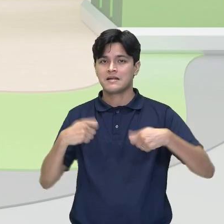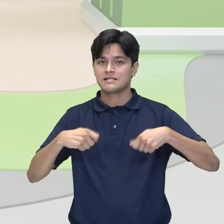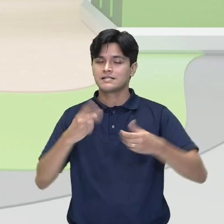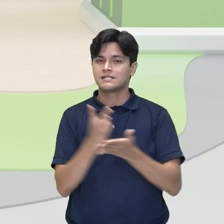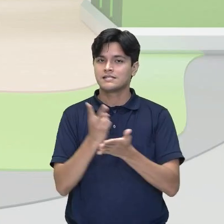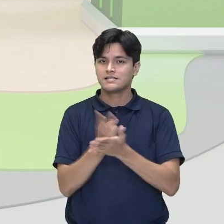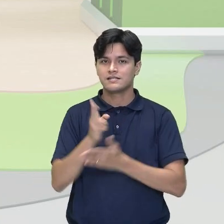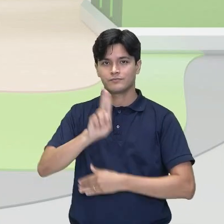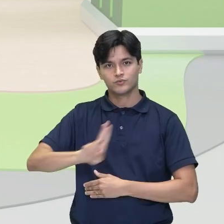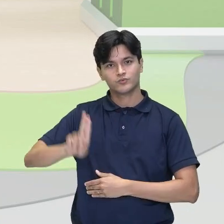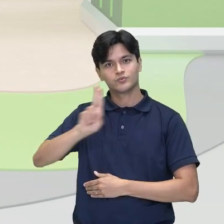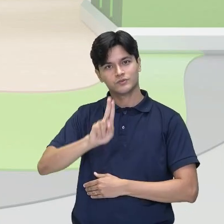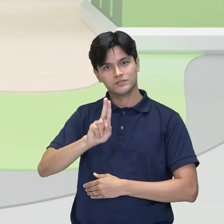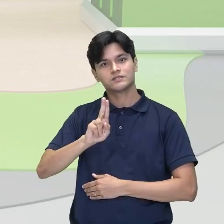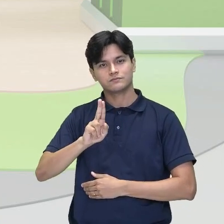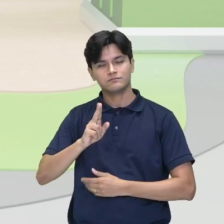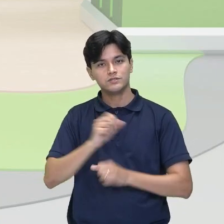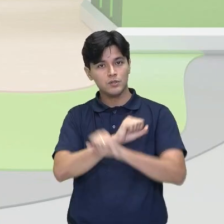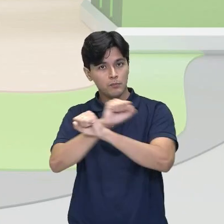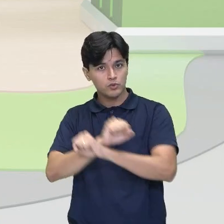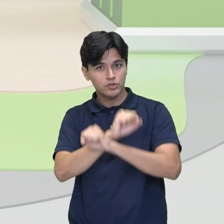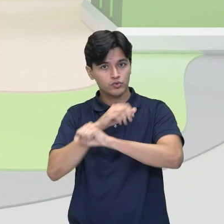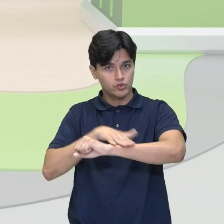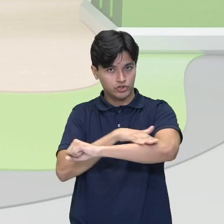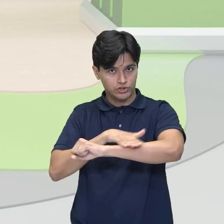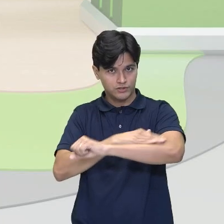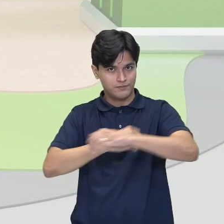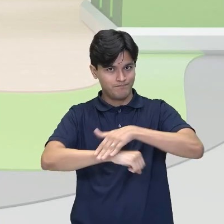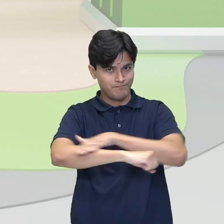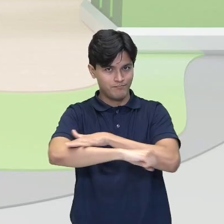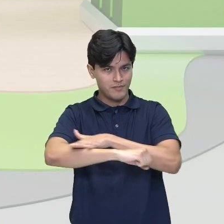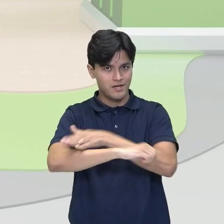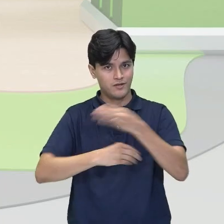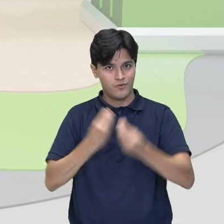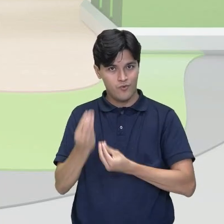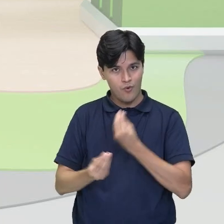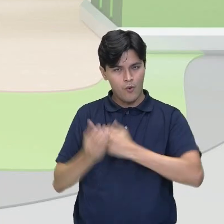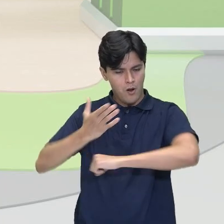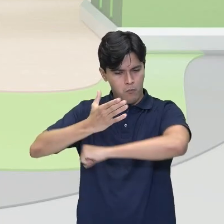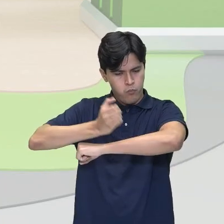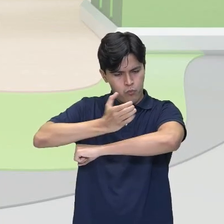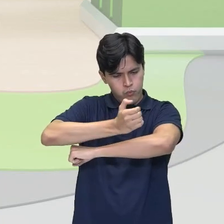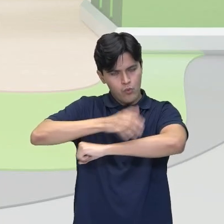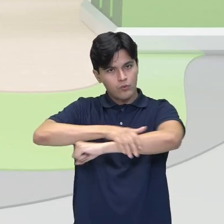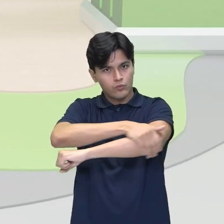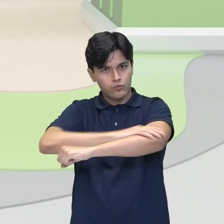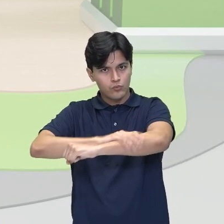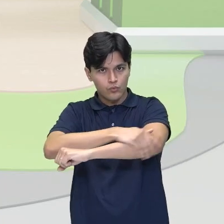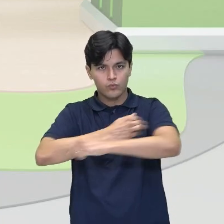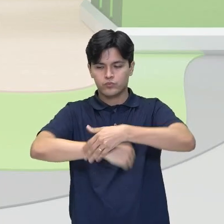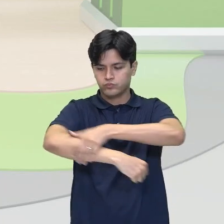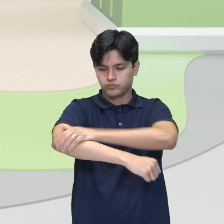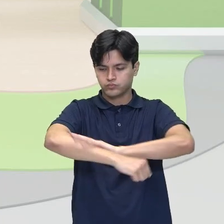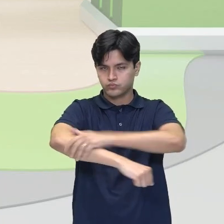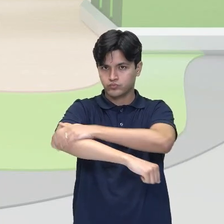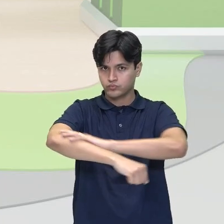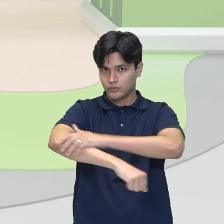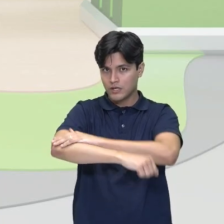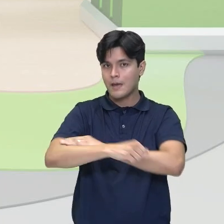é fundamental para proteger a nossa pele contra os raios UV. Então,